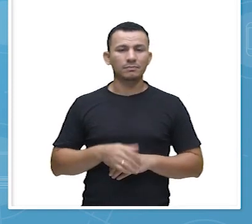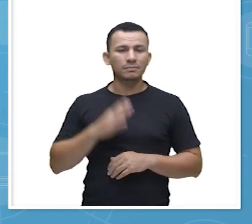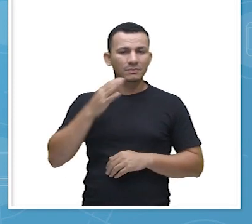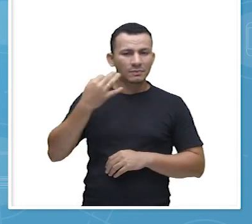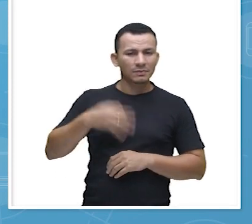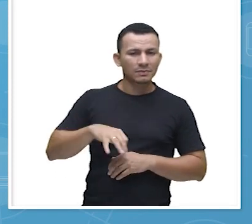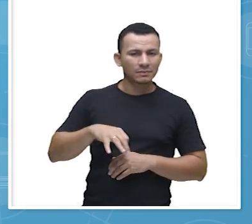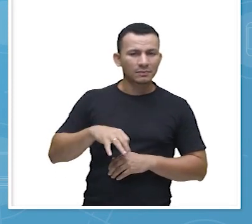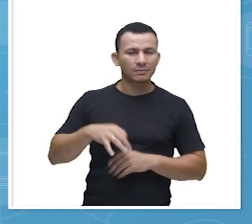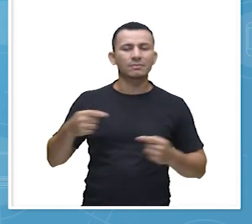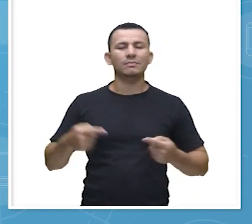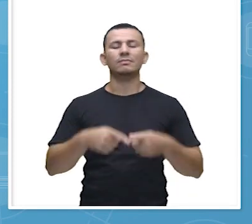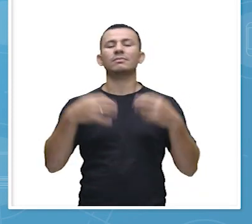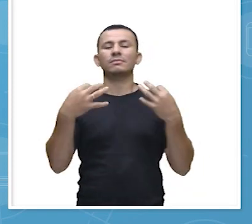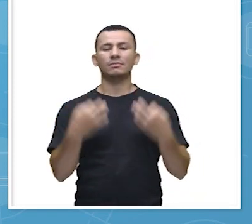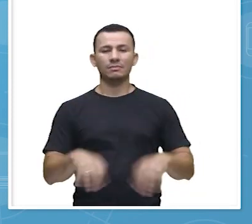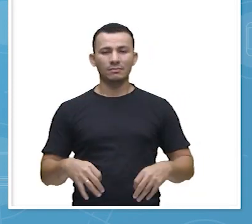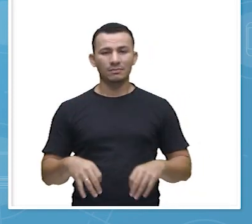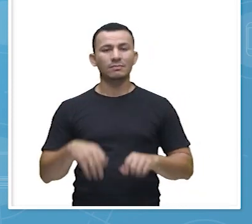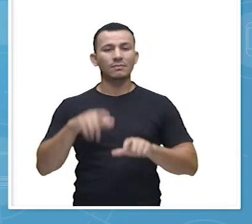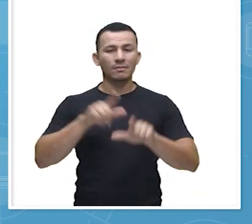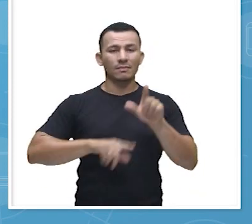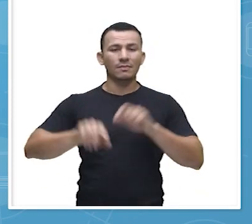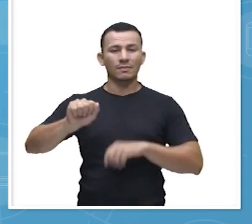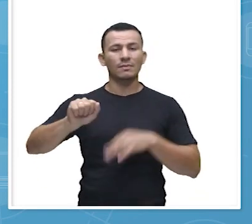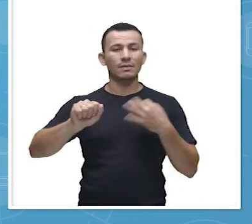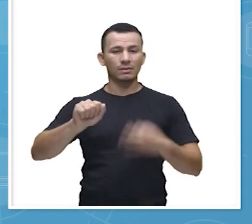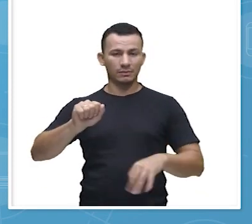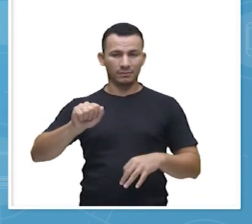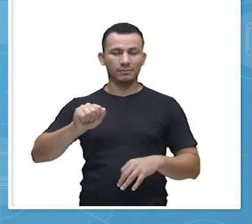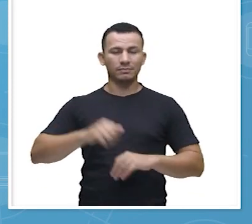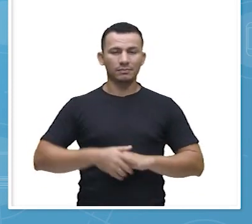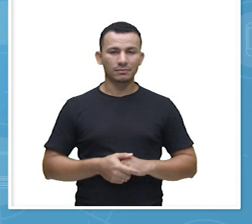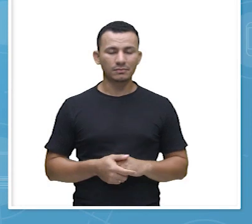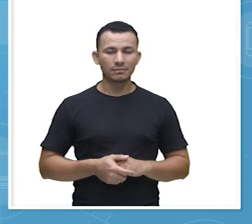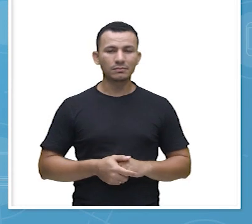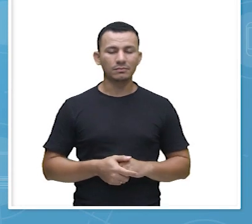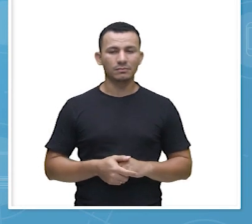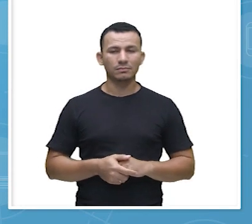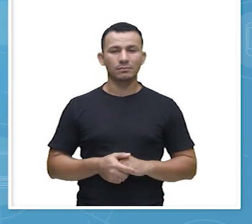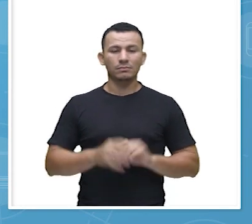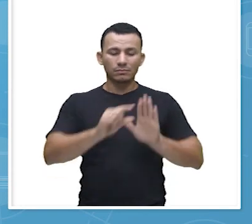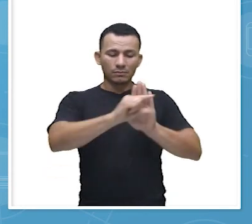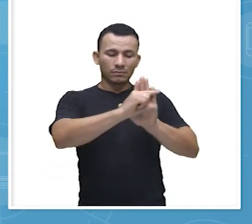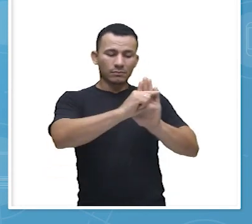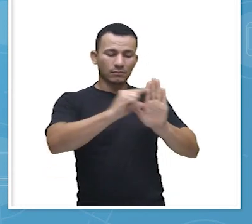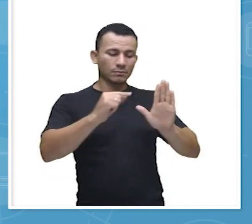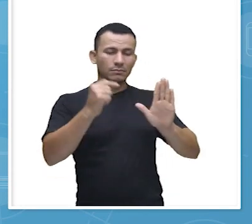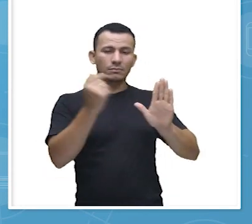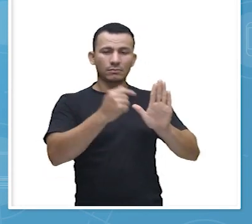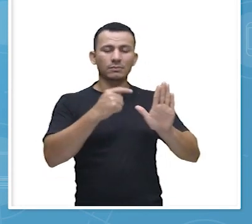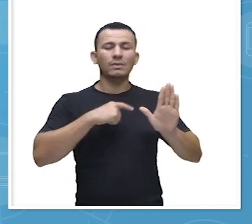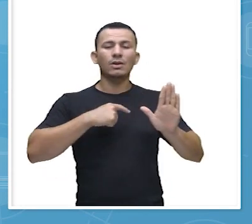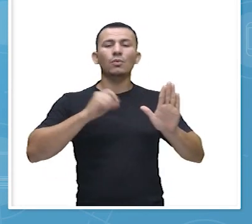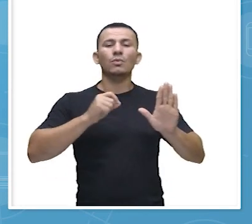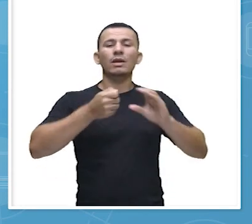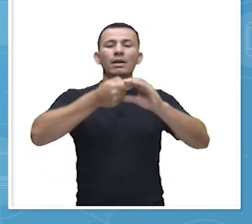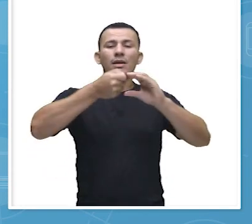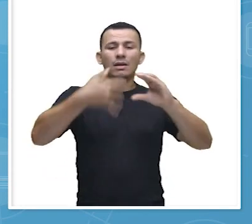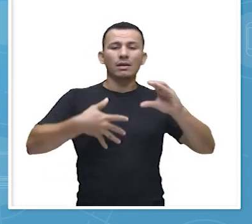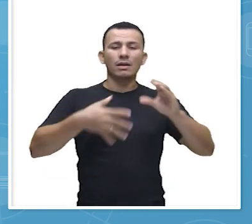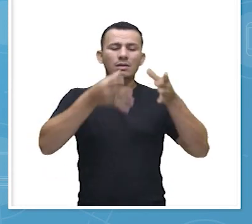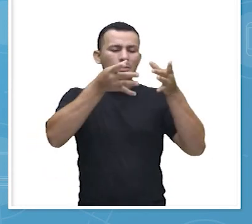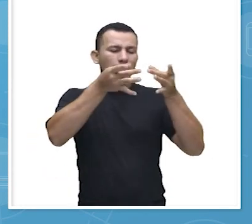a resposta é a alternativa A, tá bom? Nesse trecho, a gente tem